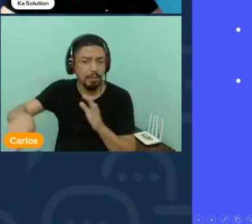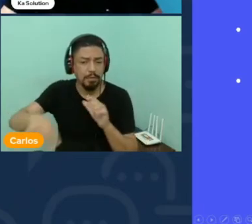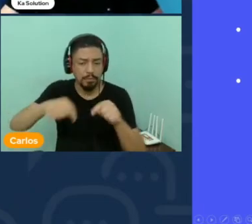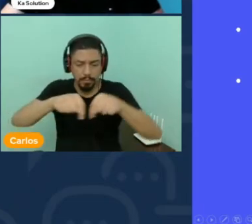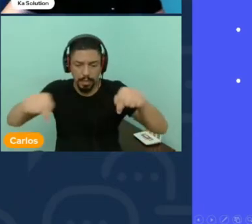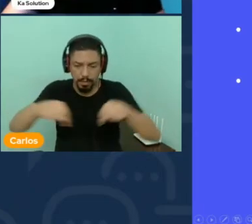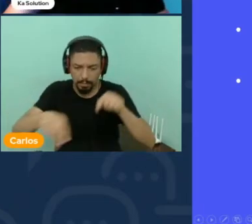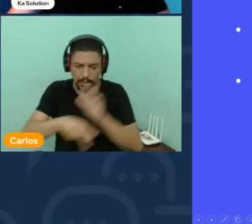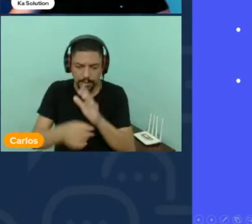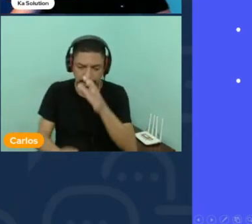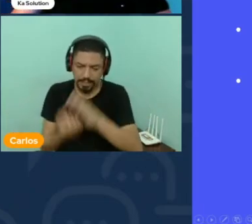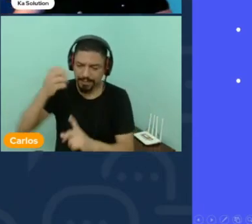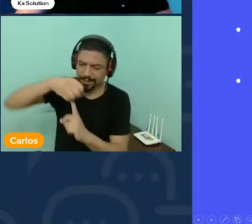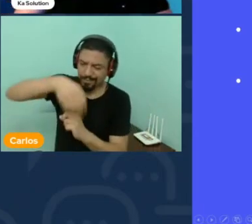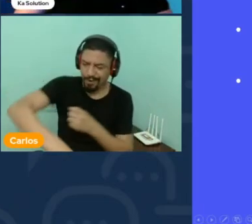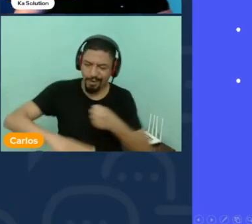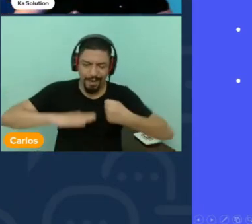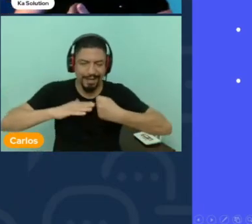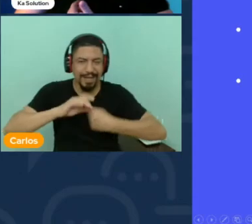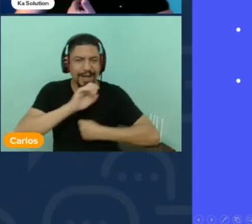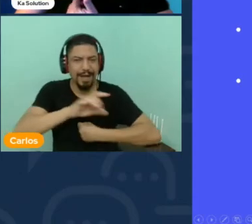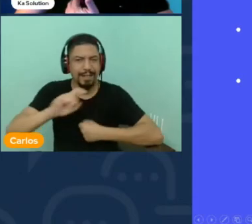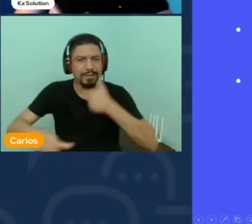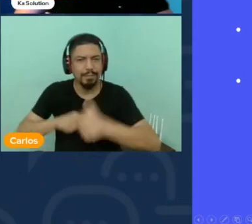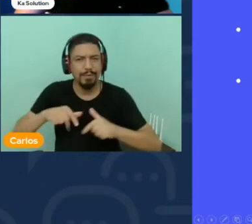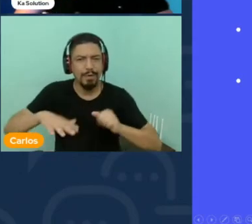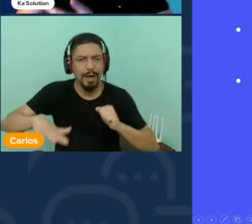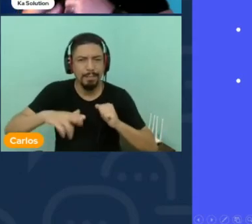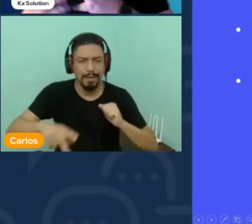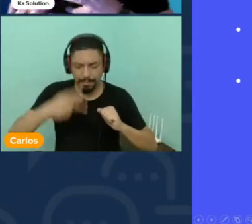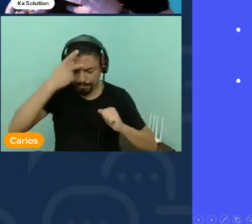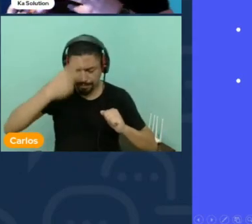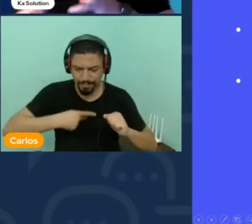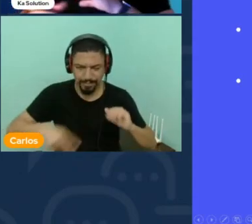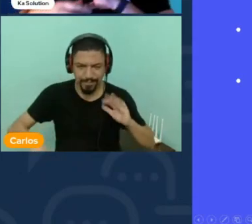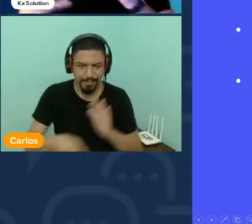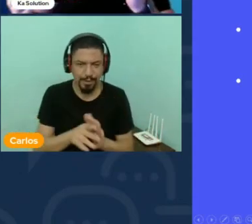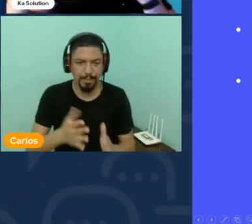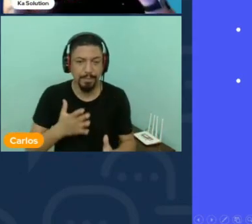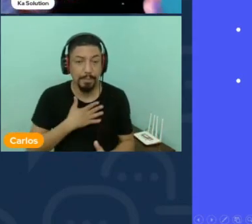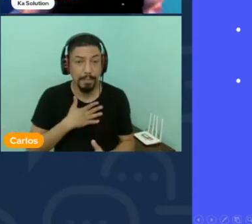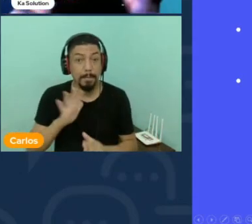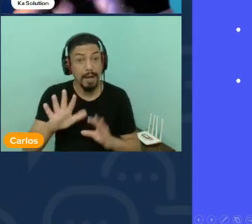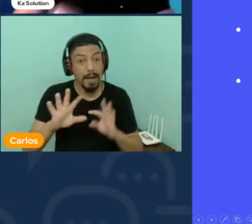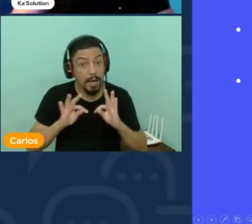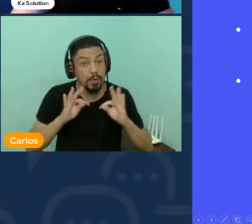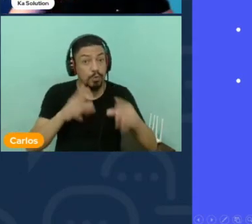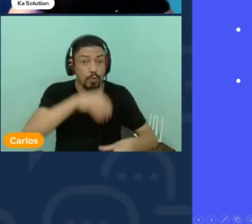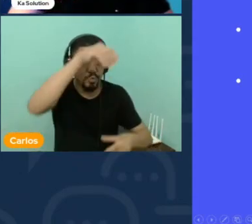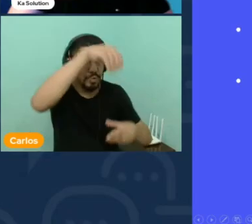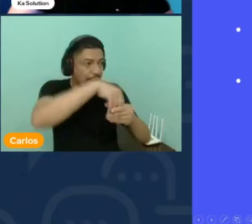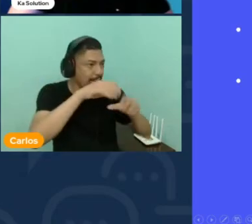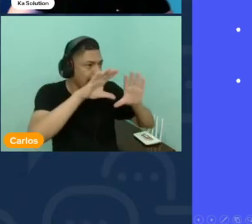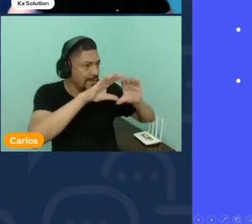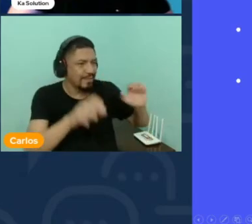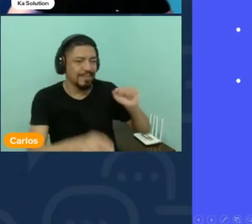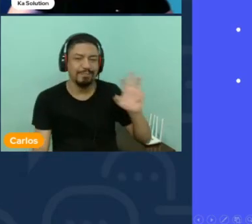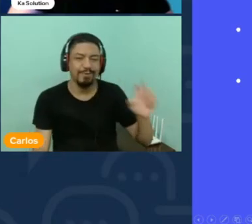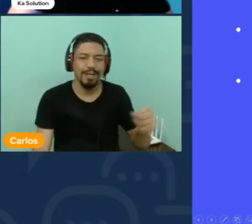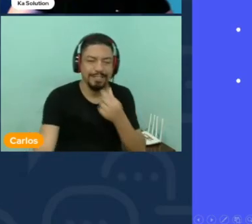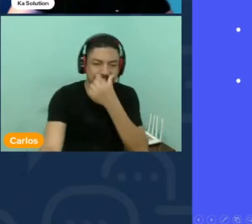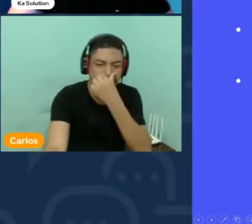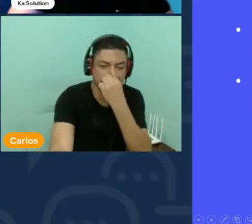dados, e cada um vai trabalhar no seu ambiente privado, embora todos estejam na nuvem da